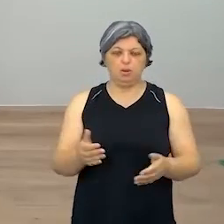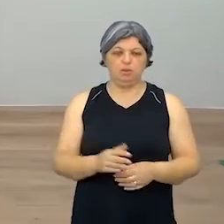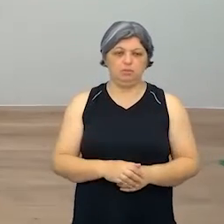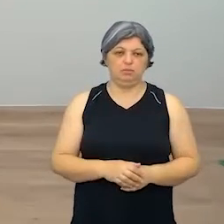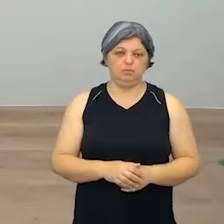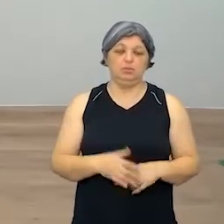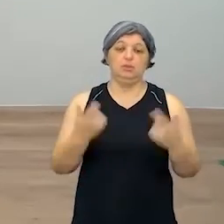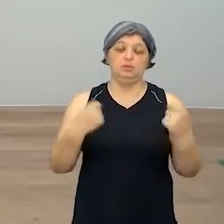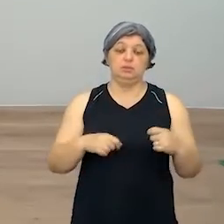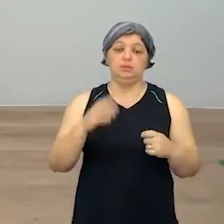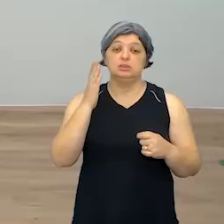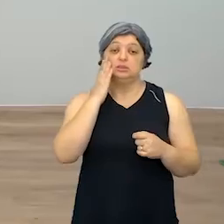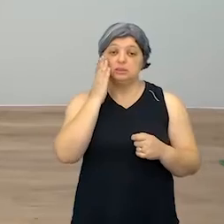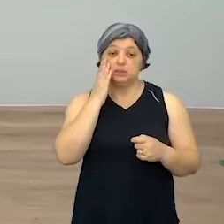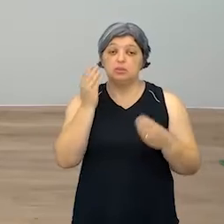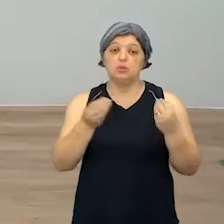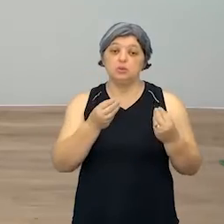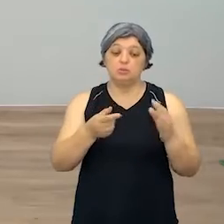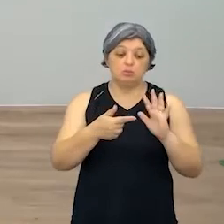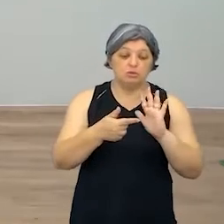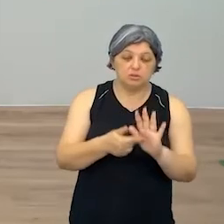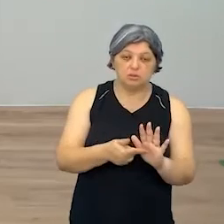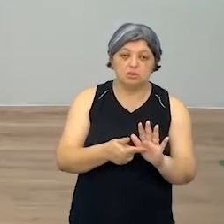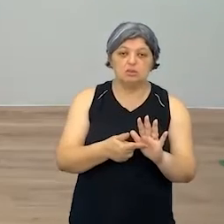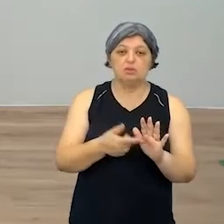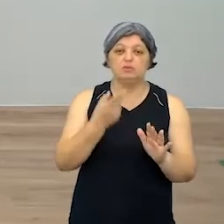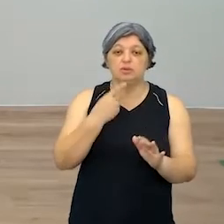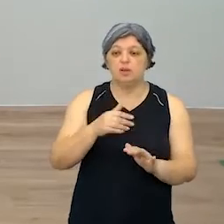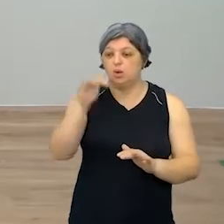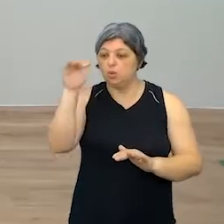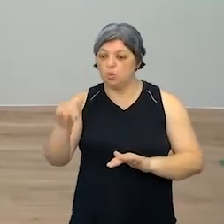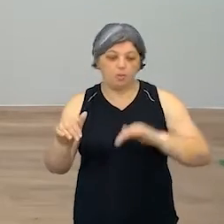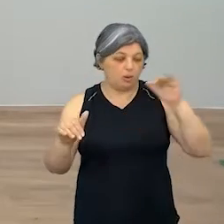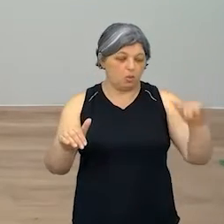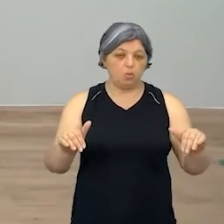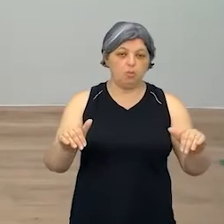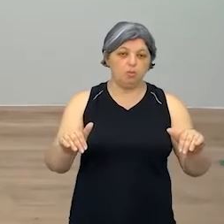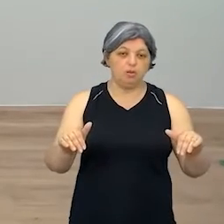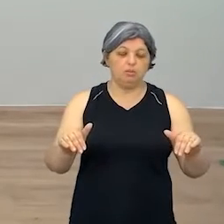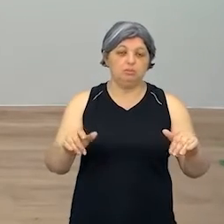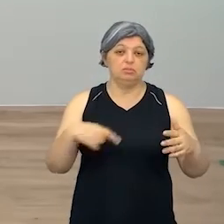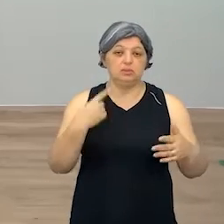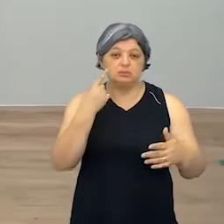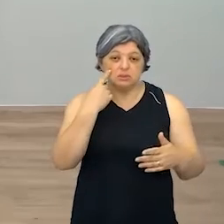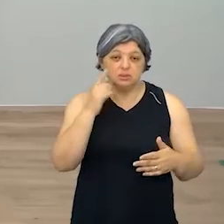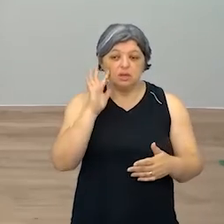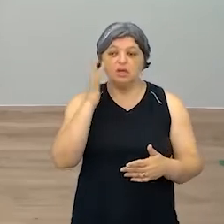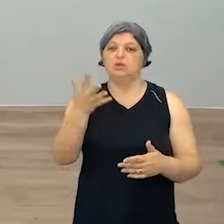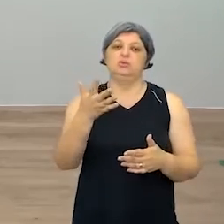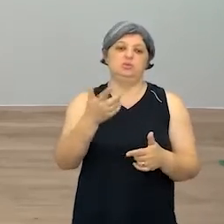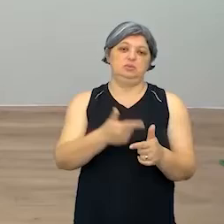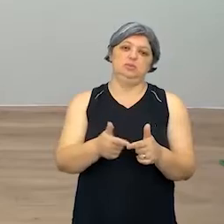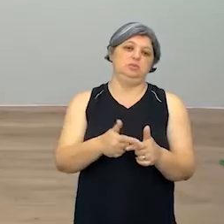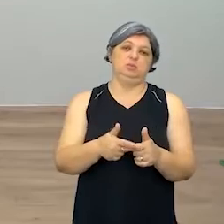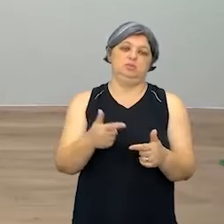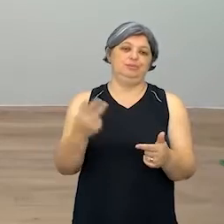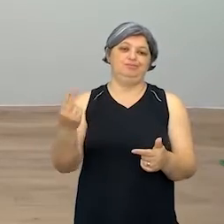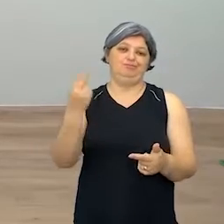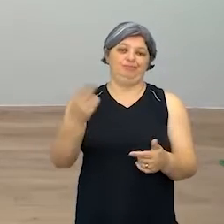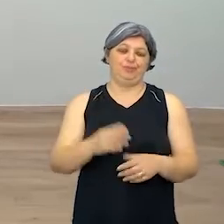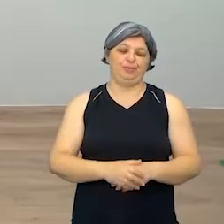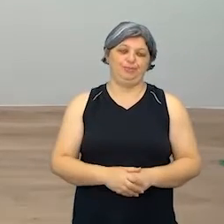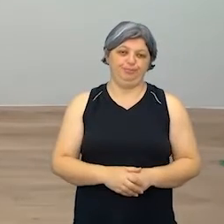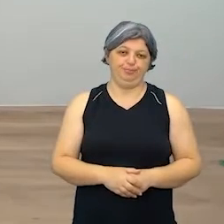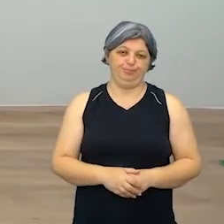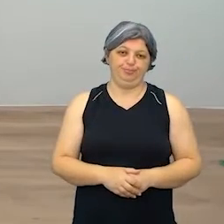precisamos sinalizar isso para ele, que quando a gente culpa o outro, a gente se distancia da solução e não se aproxima. Então, de